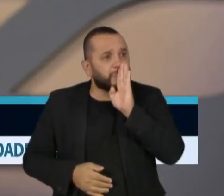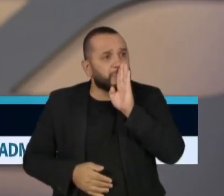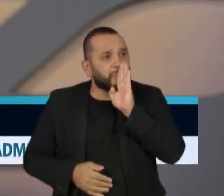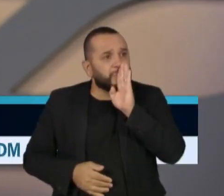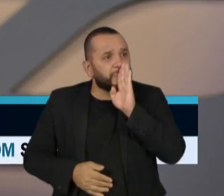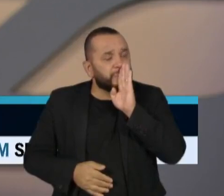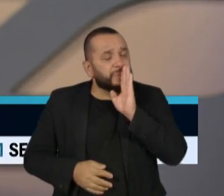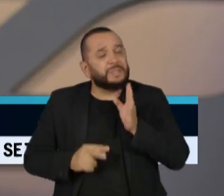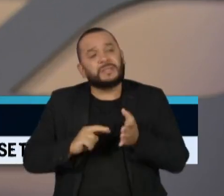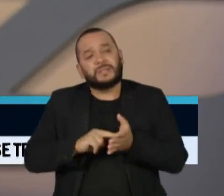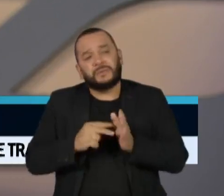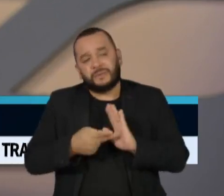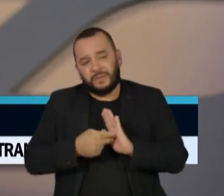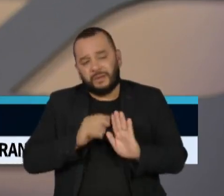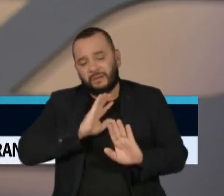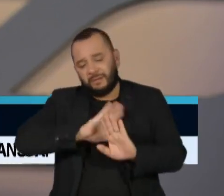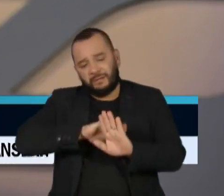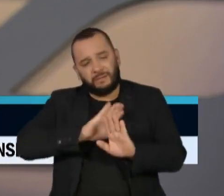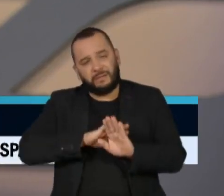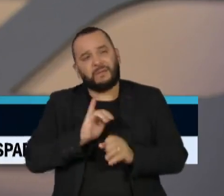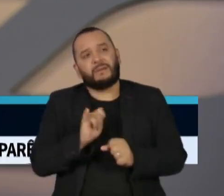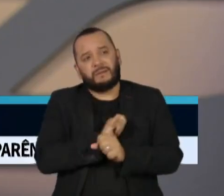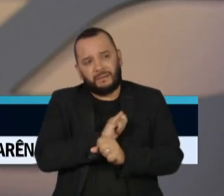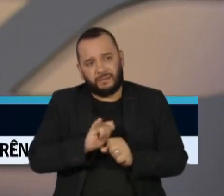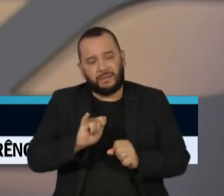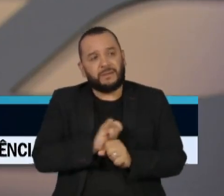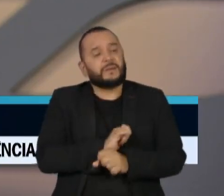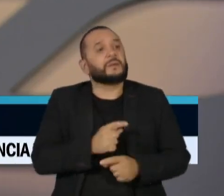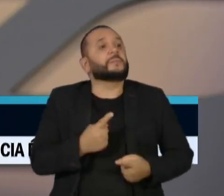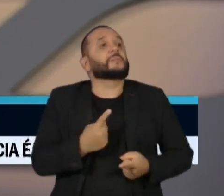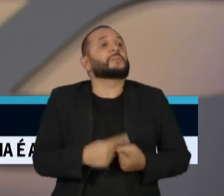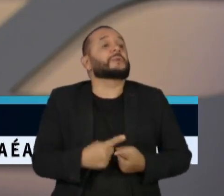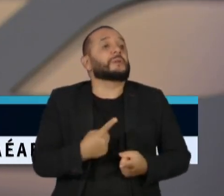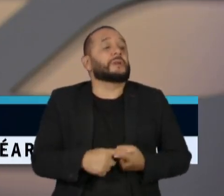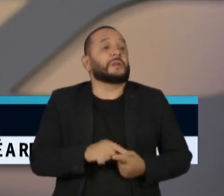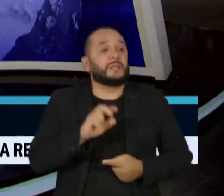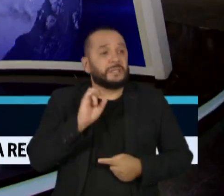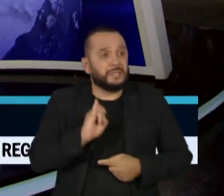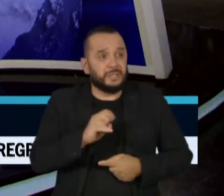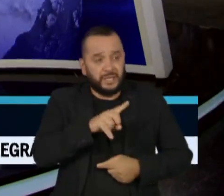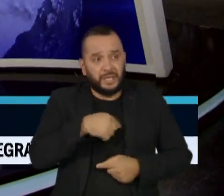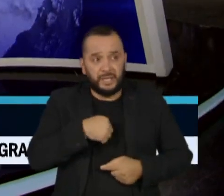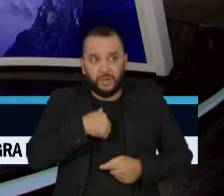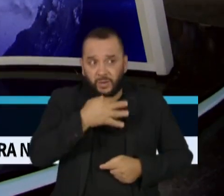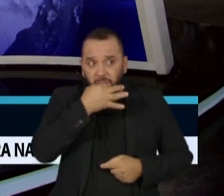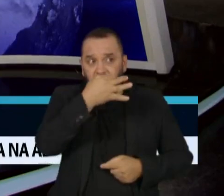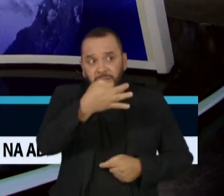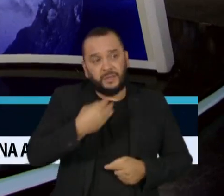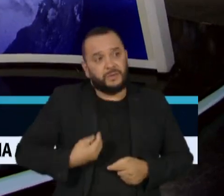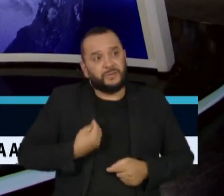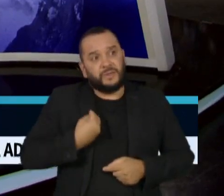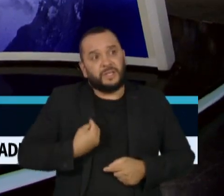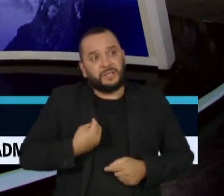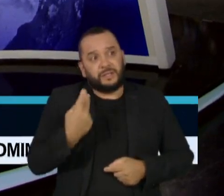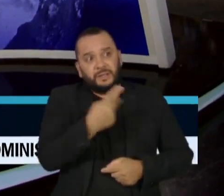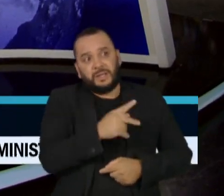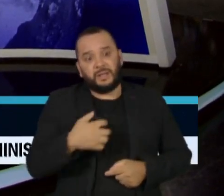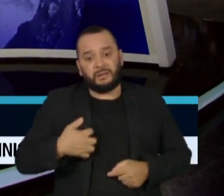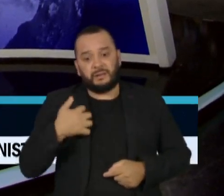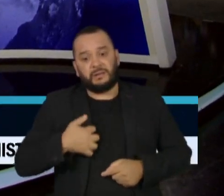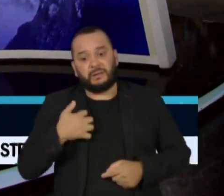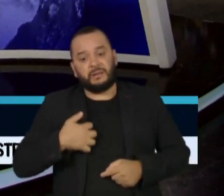calculado de um lado ele tem receio de ao se manifestar se complicar ainda mais do ponto de vista